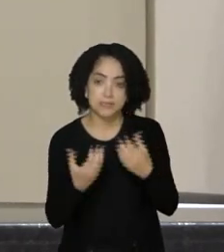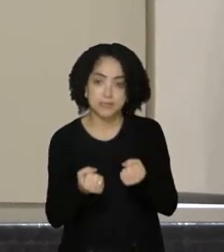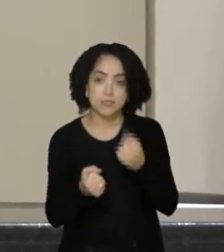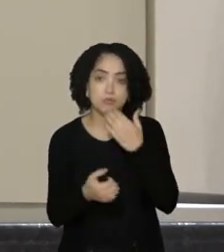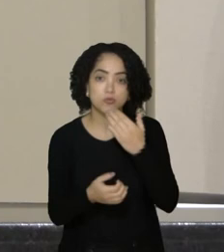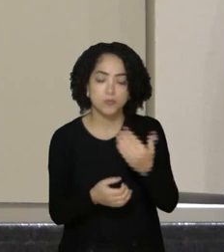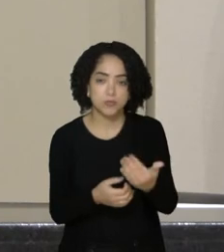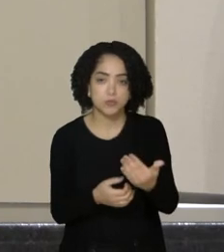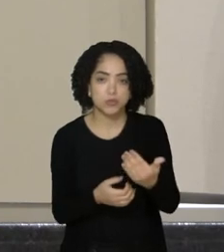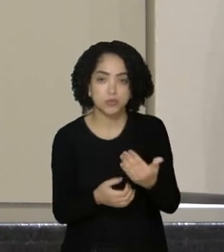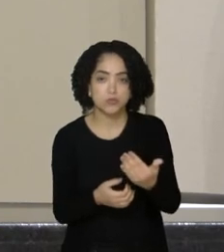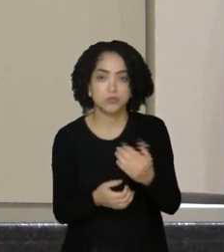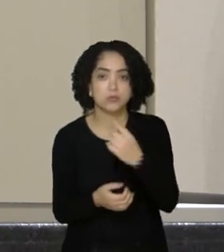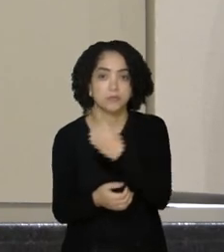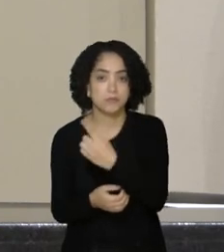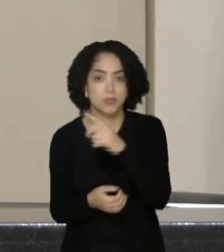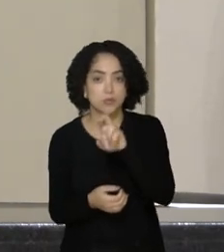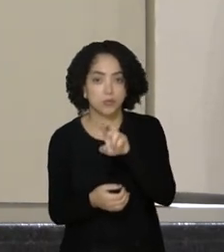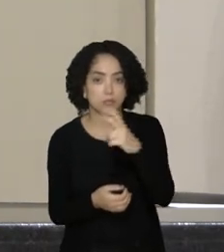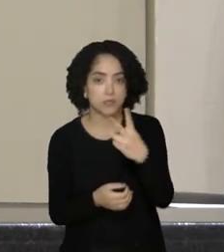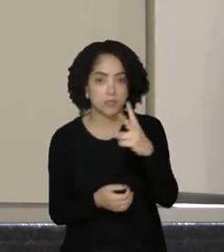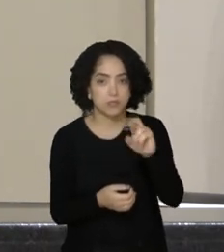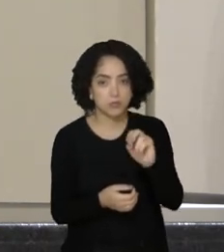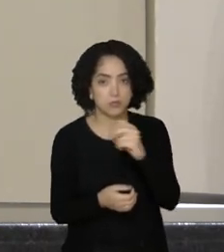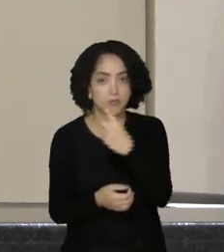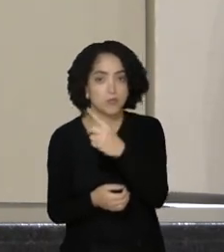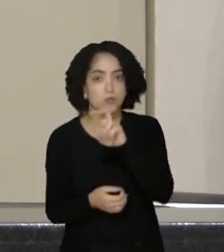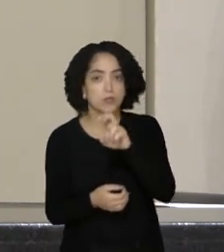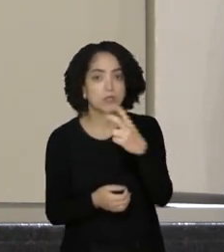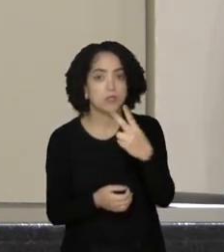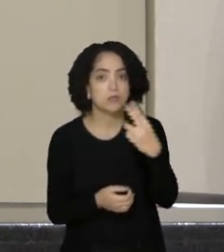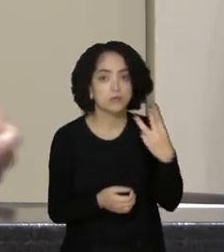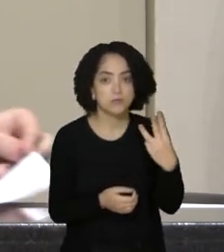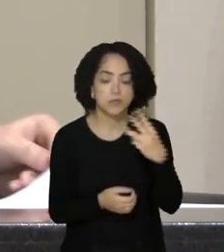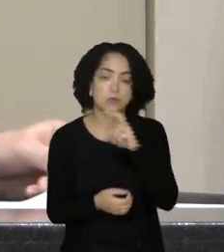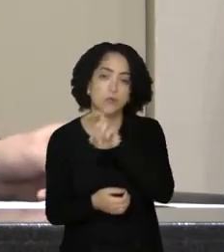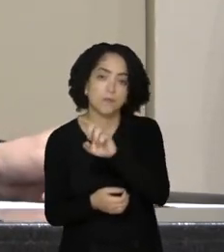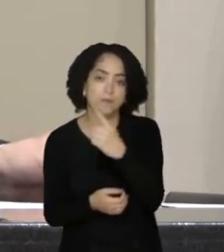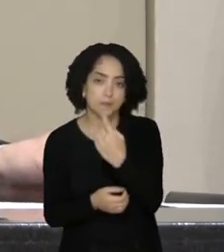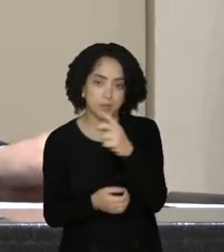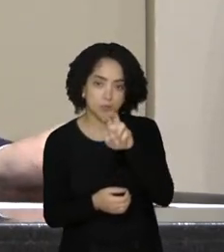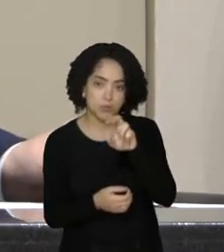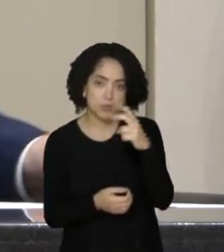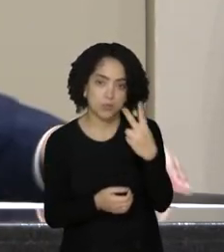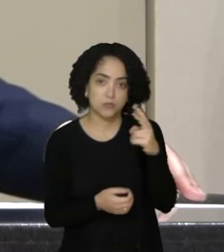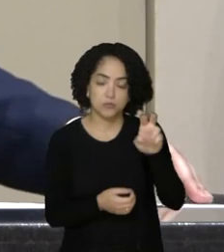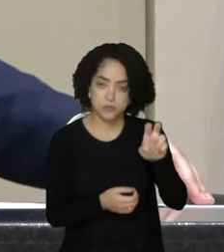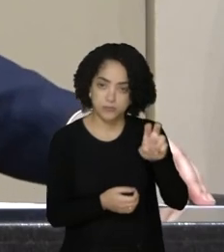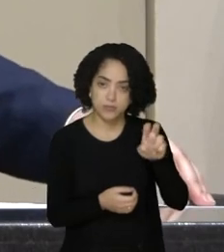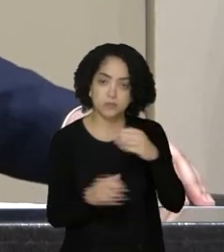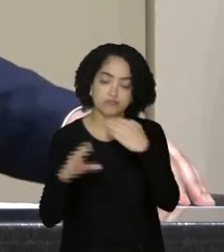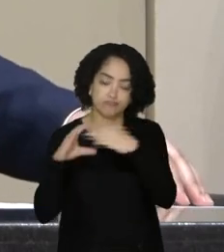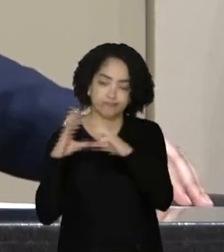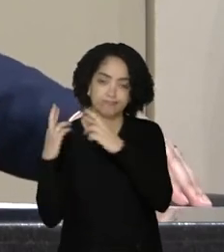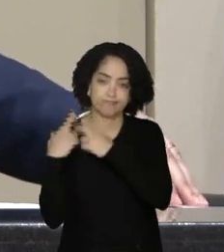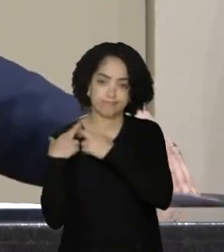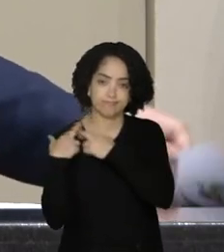requerimentos número 1520 1523 e 1525 que será encaminhado aos